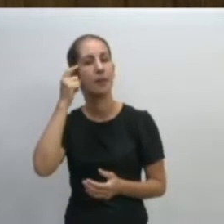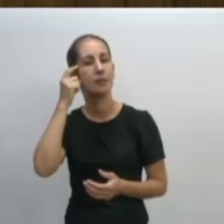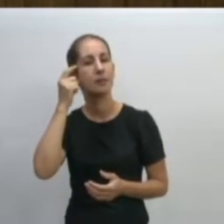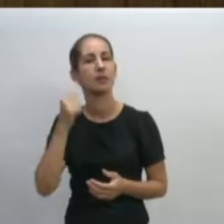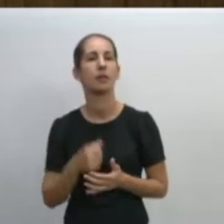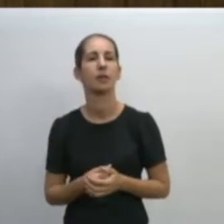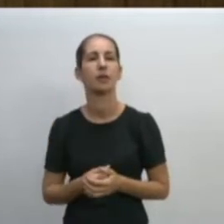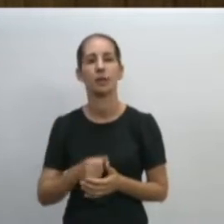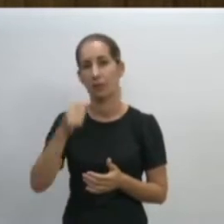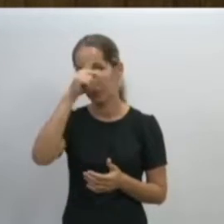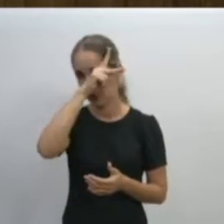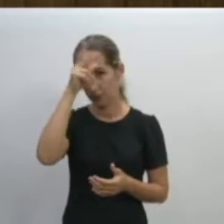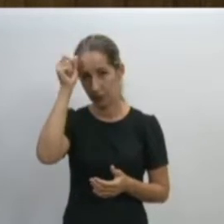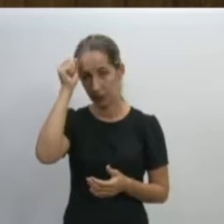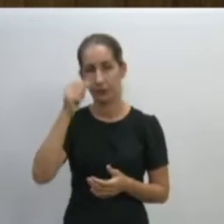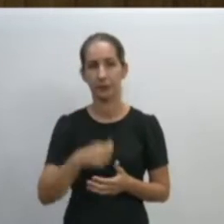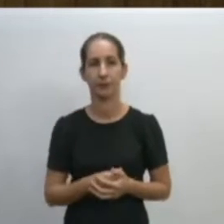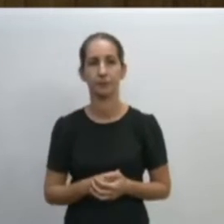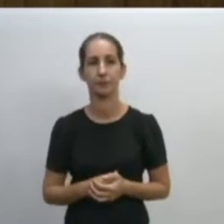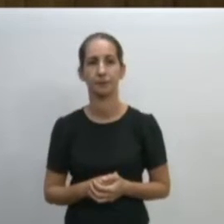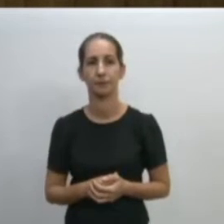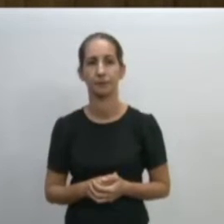na prefeitura como um todo.